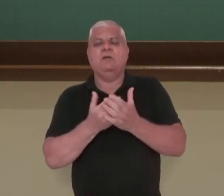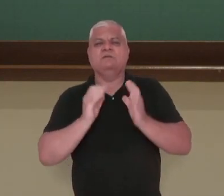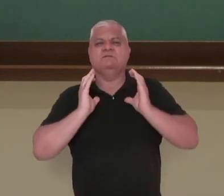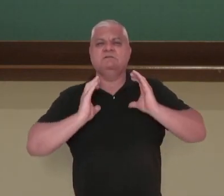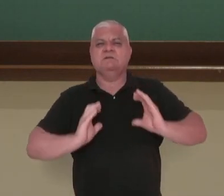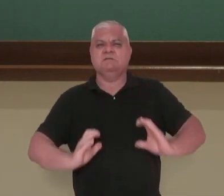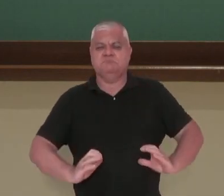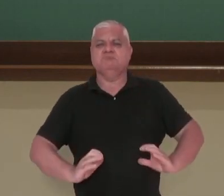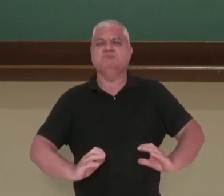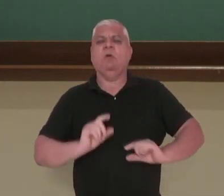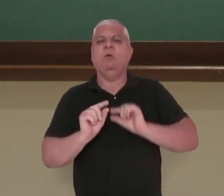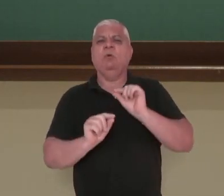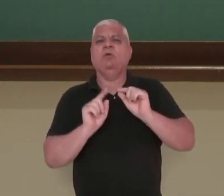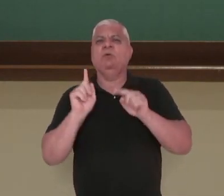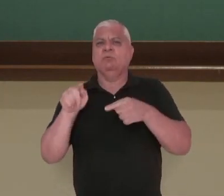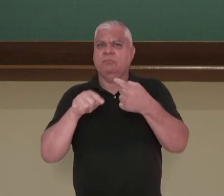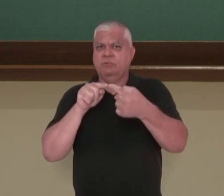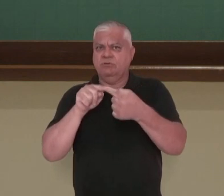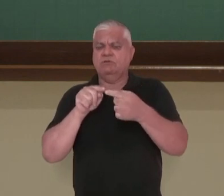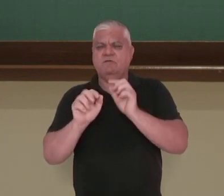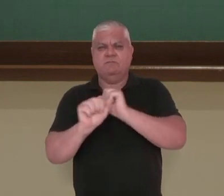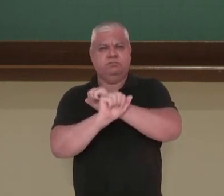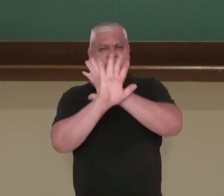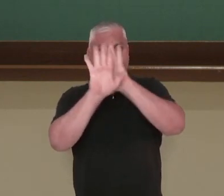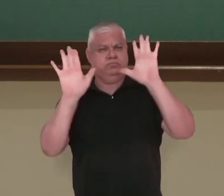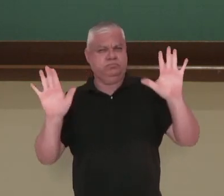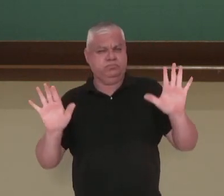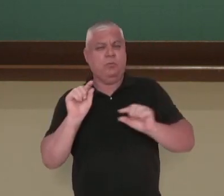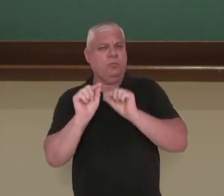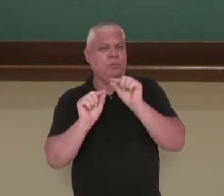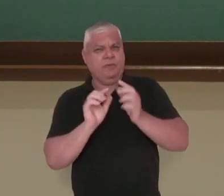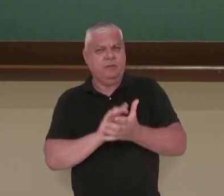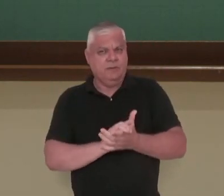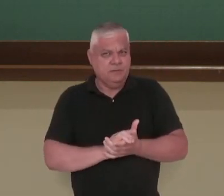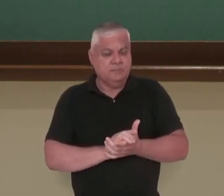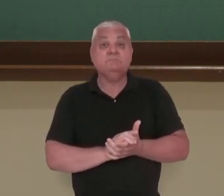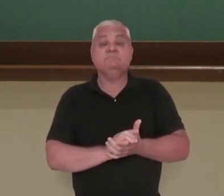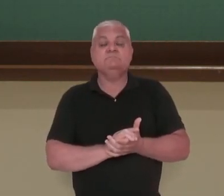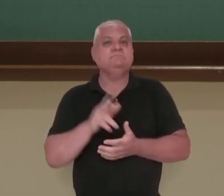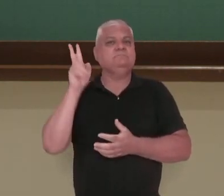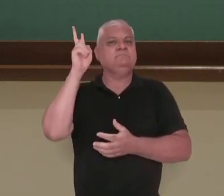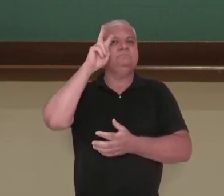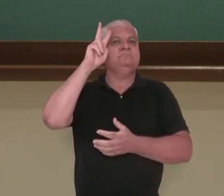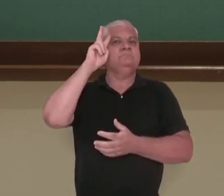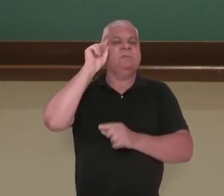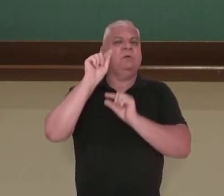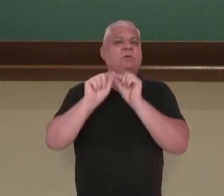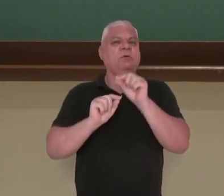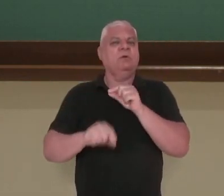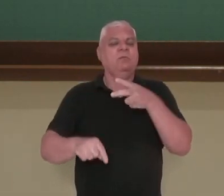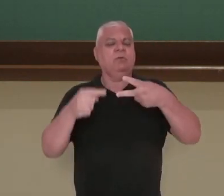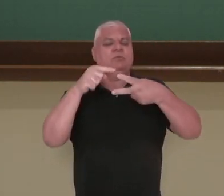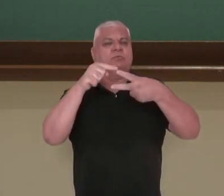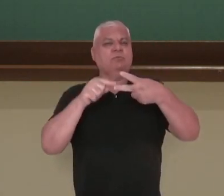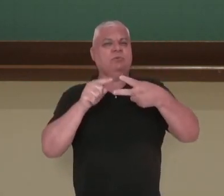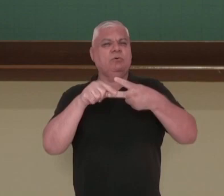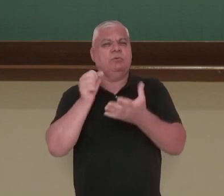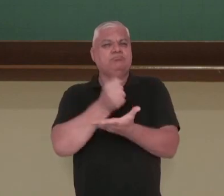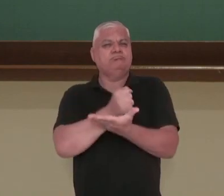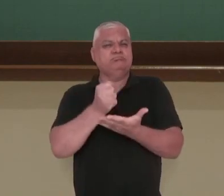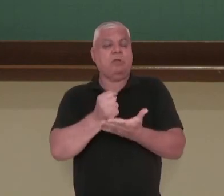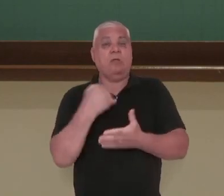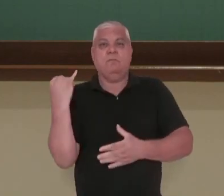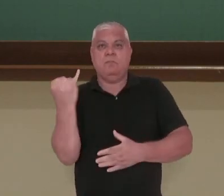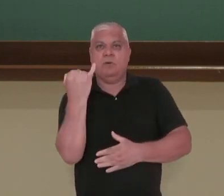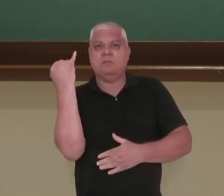aula essa em que ela tem objetivos bastante claros. Nosso objetivo dessa aula é relembrar sobre dois documentos muito importantes